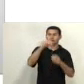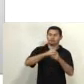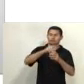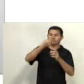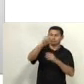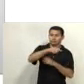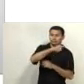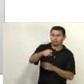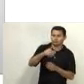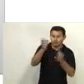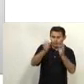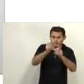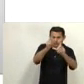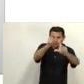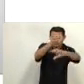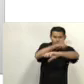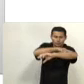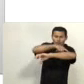assinalada,